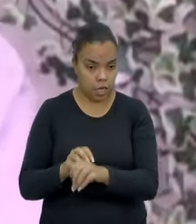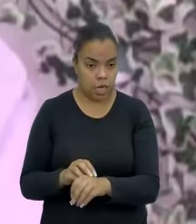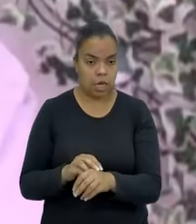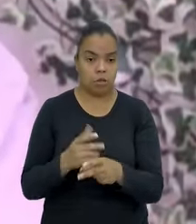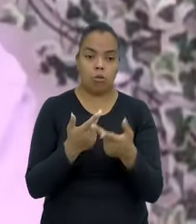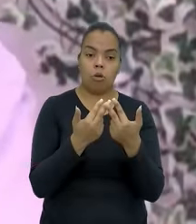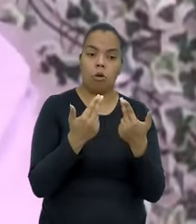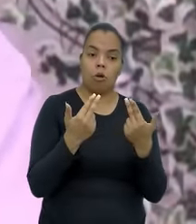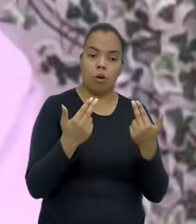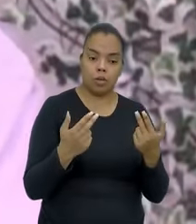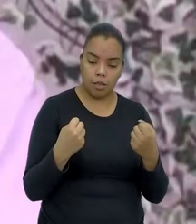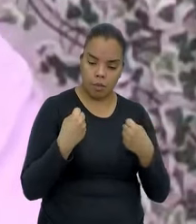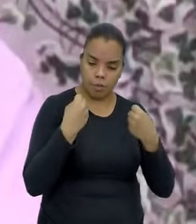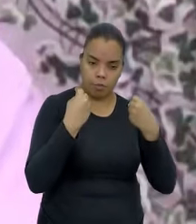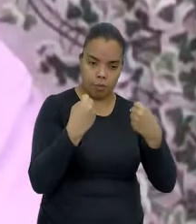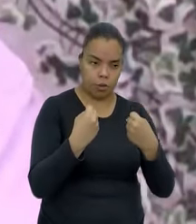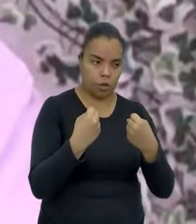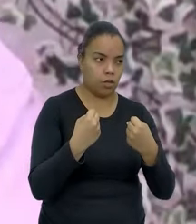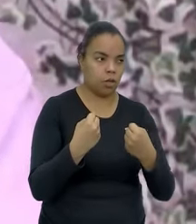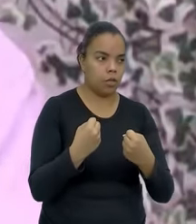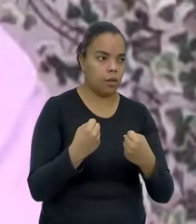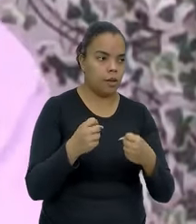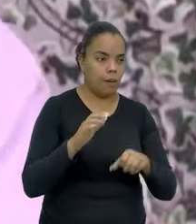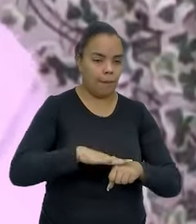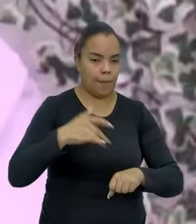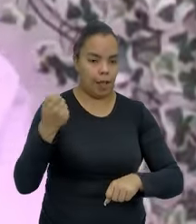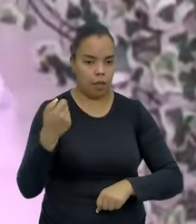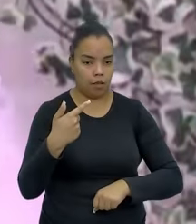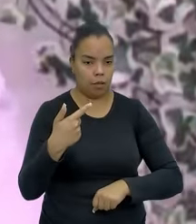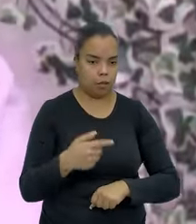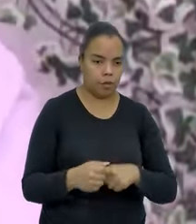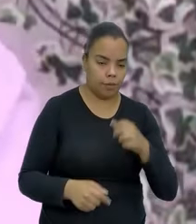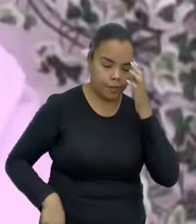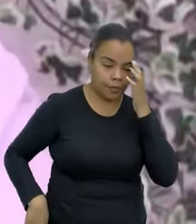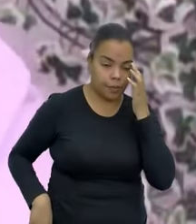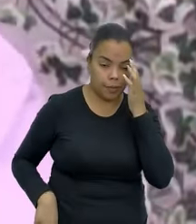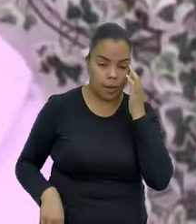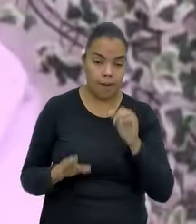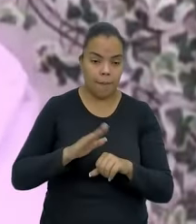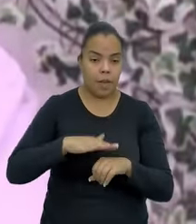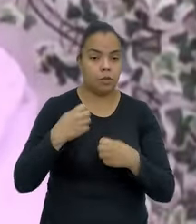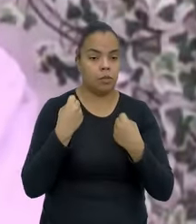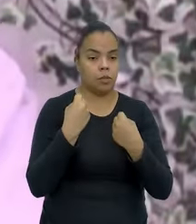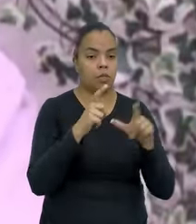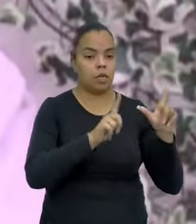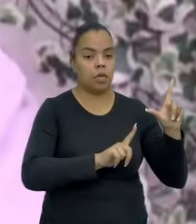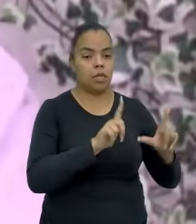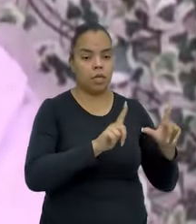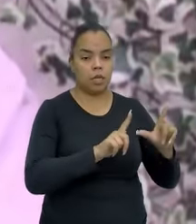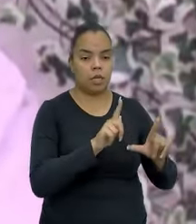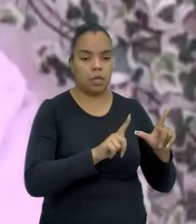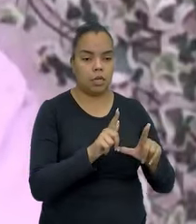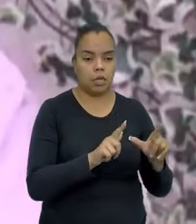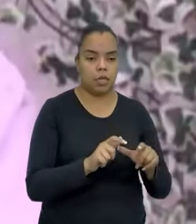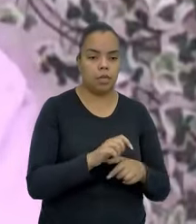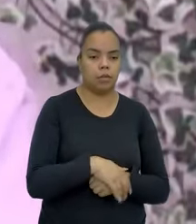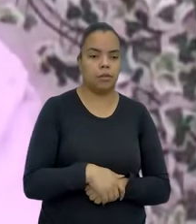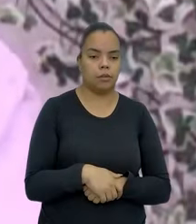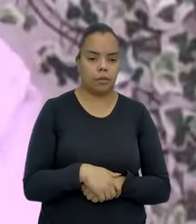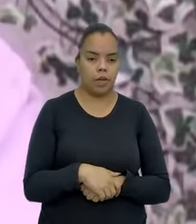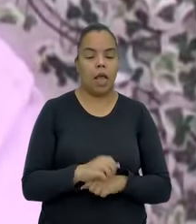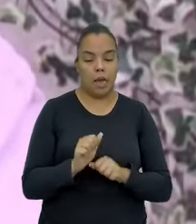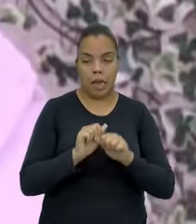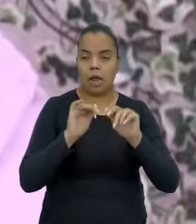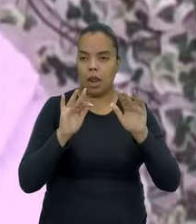mais poderosos do que está sendo feito hoje ou seja o mesmo mais poderosa do que a própria televisão do que a própria imprensa